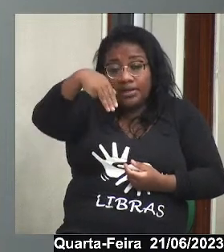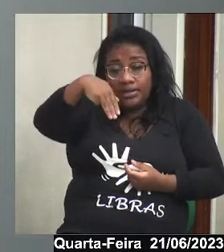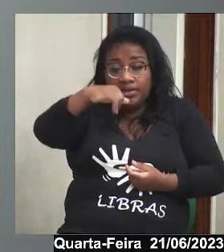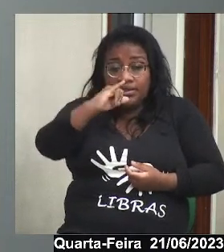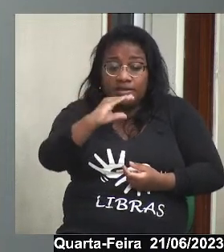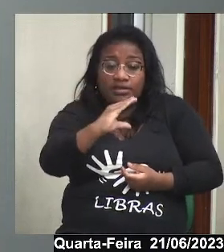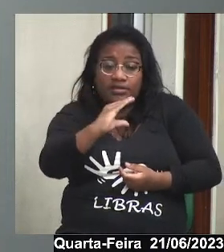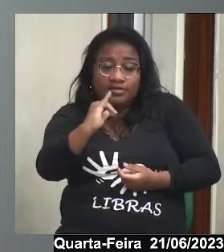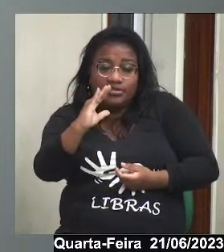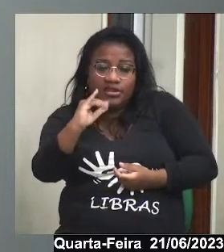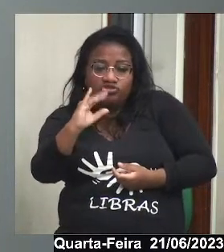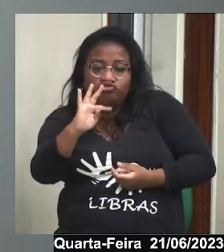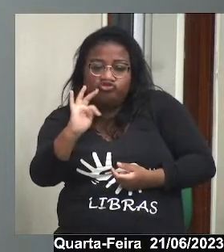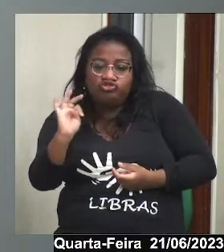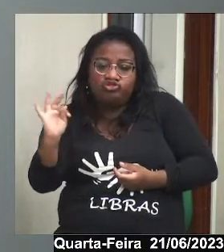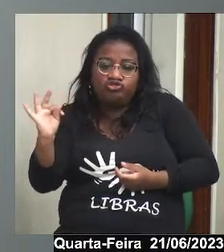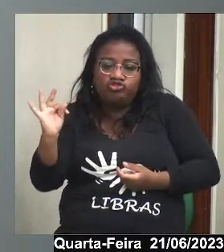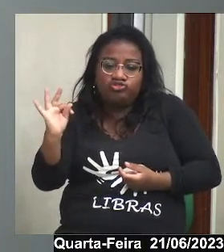Apendicite.